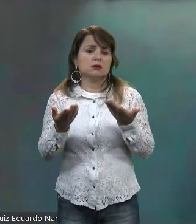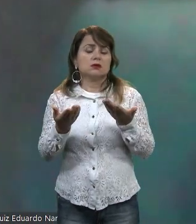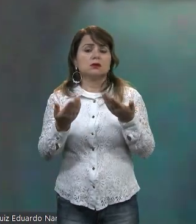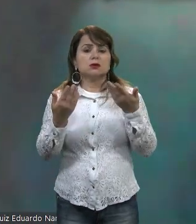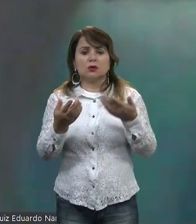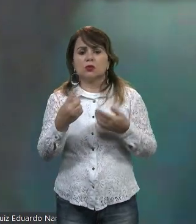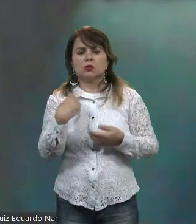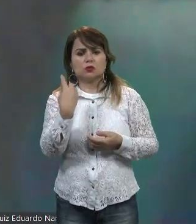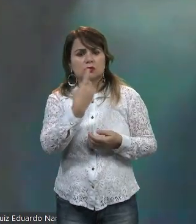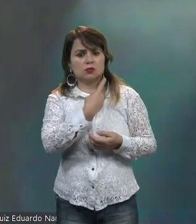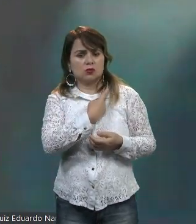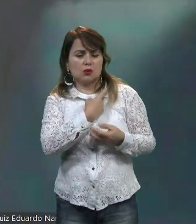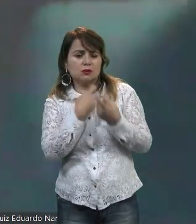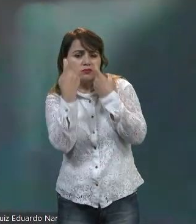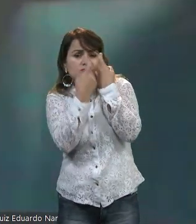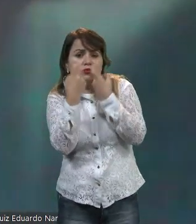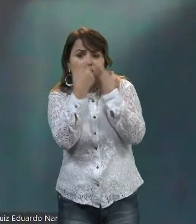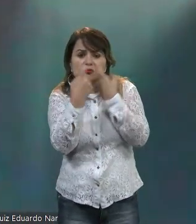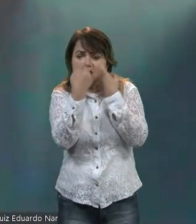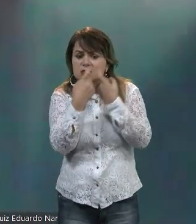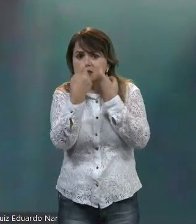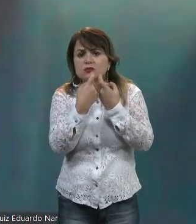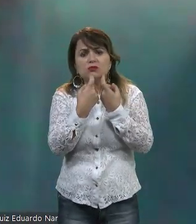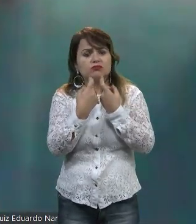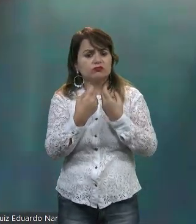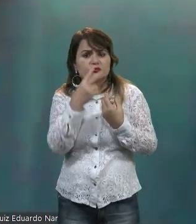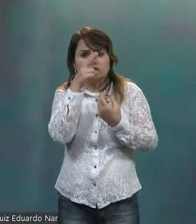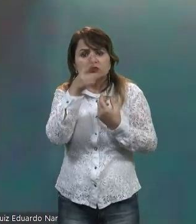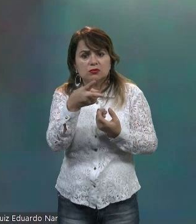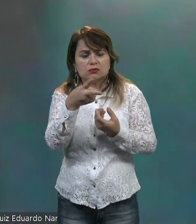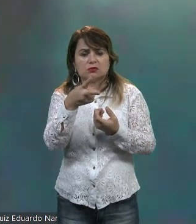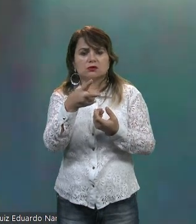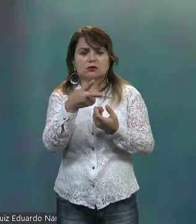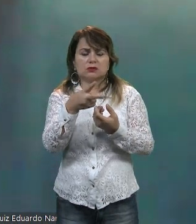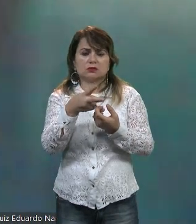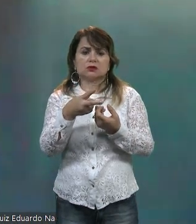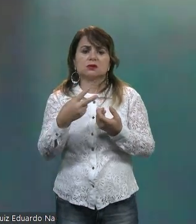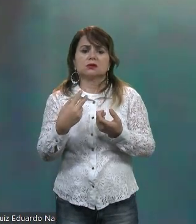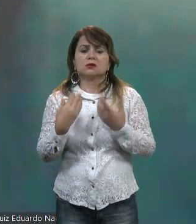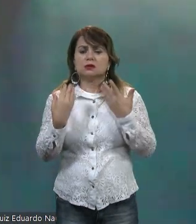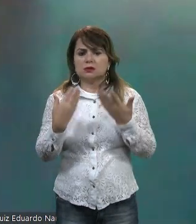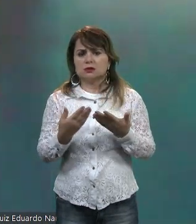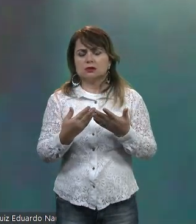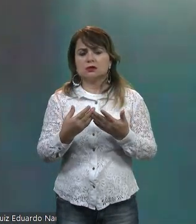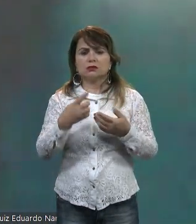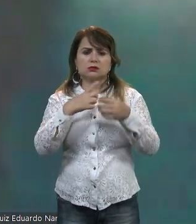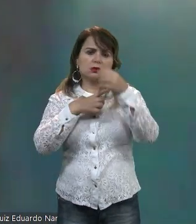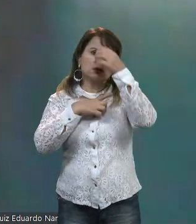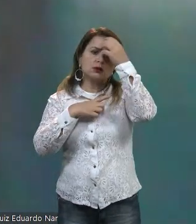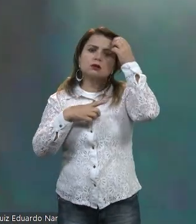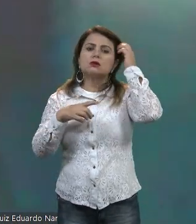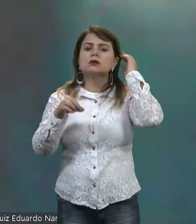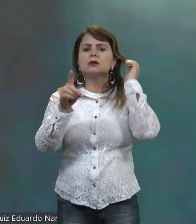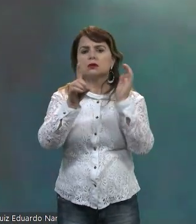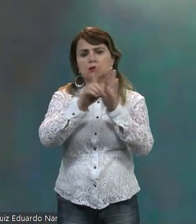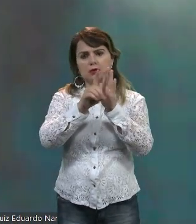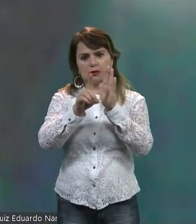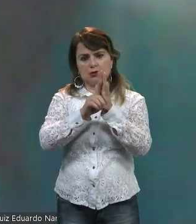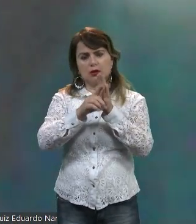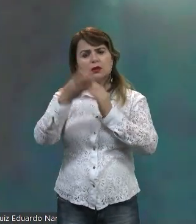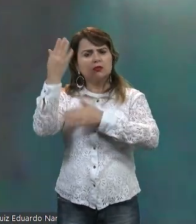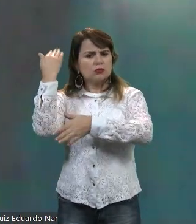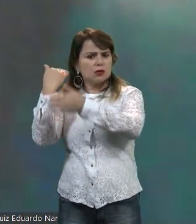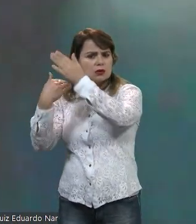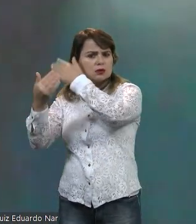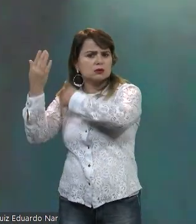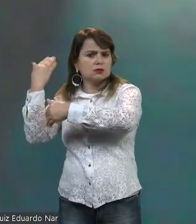enorme, não é? Já temos um desgaste enorme no tal de um decreto que foi publicado, não